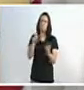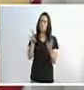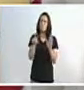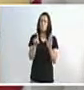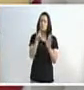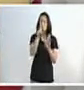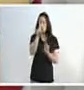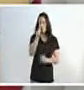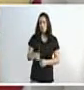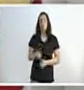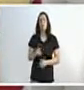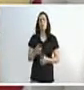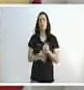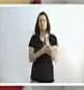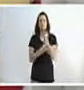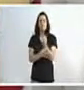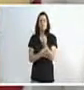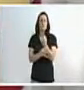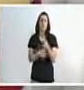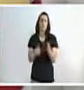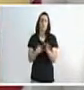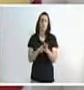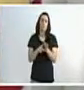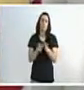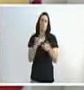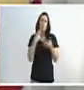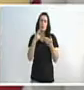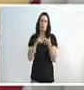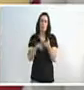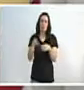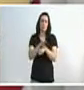fundamentais consolidados pela nossa Carta Constitucional,